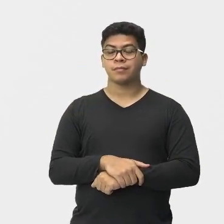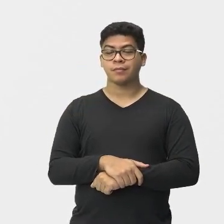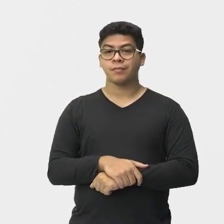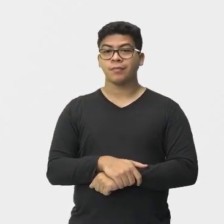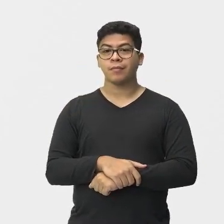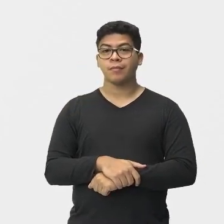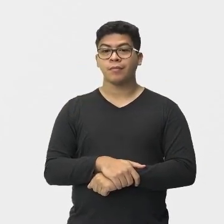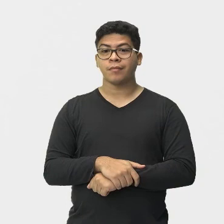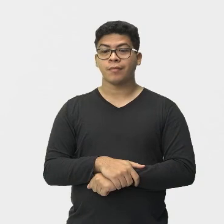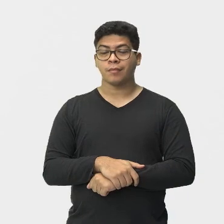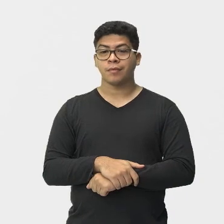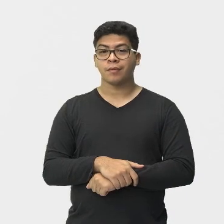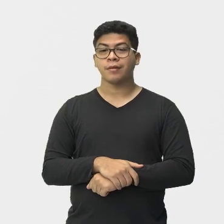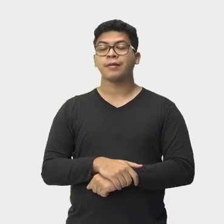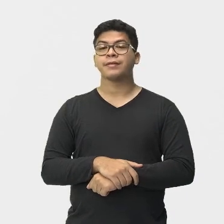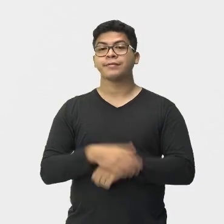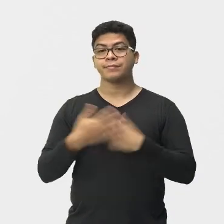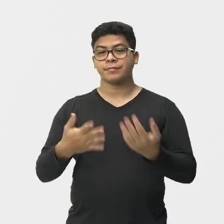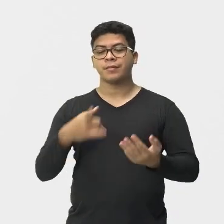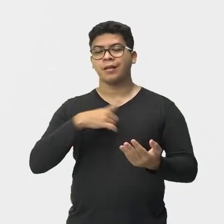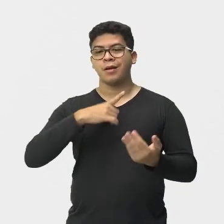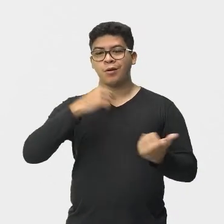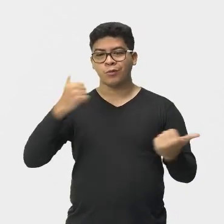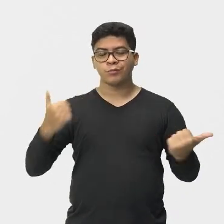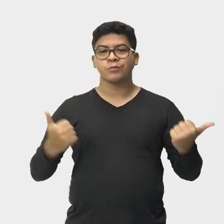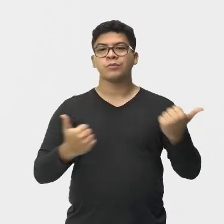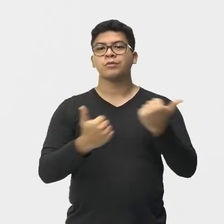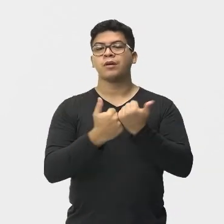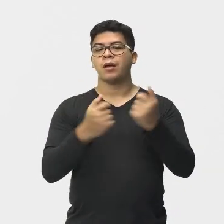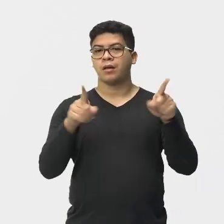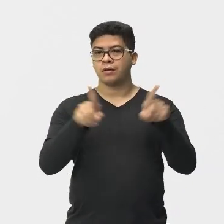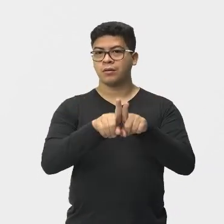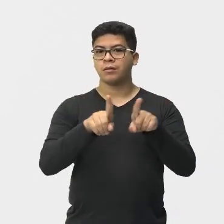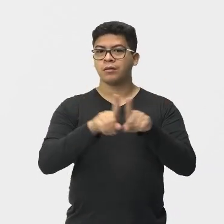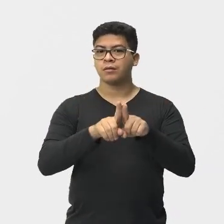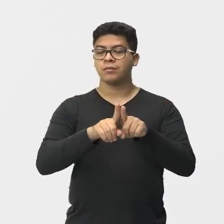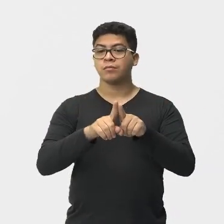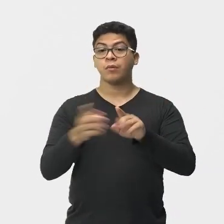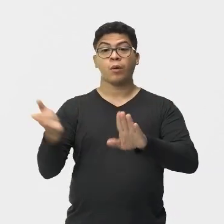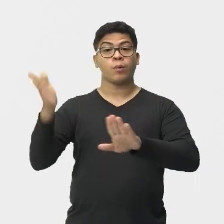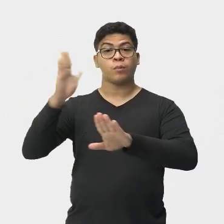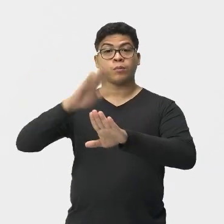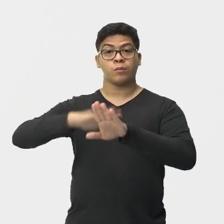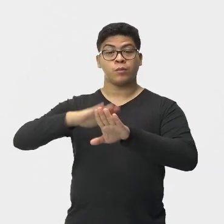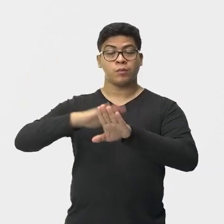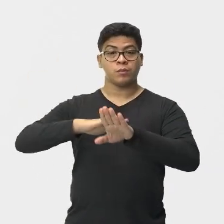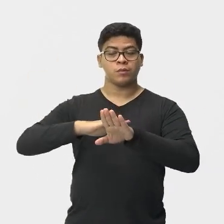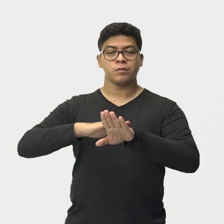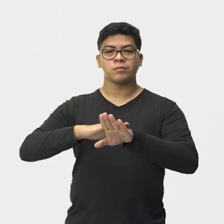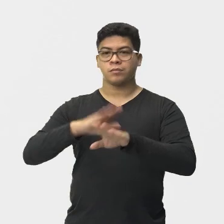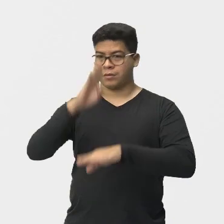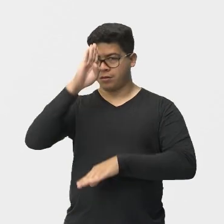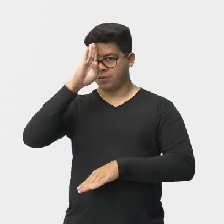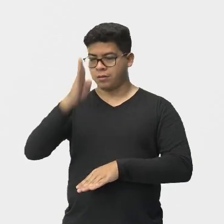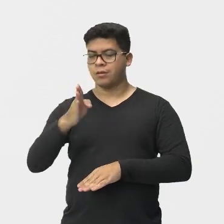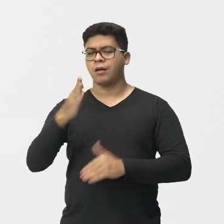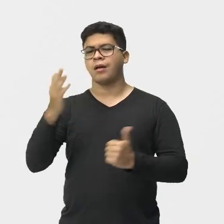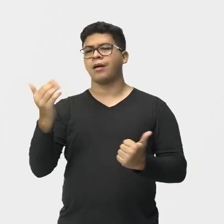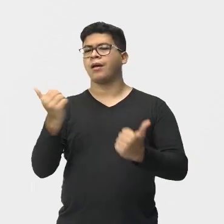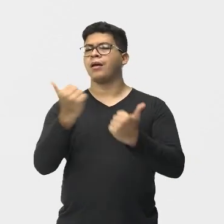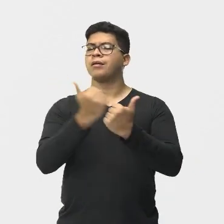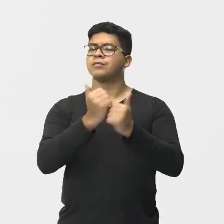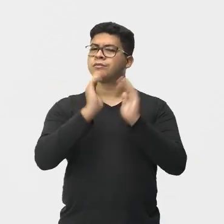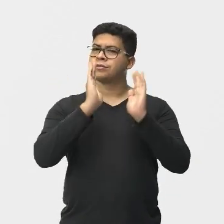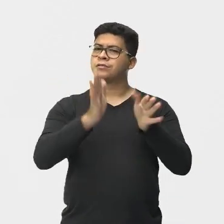E temos a terceira que nós faremos a substituição de pronome direto e indireto, tá bom? Então, a gente já fez